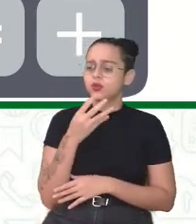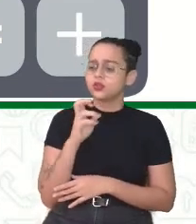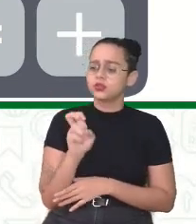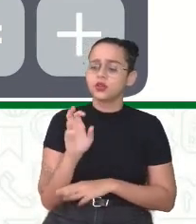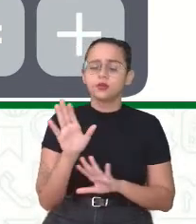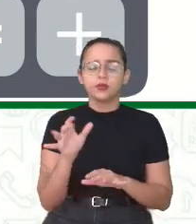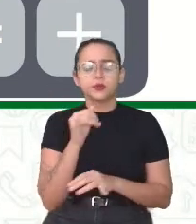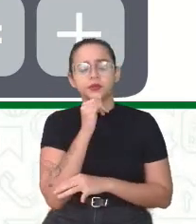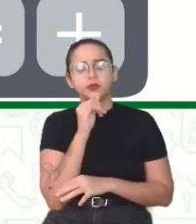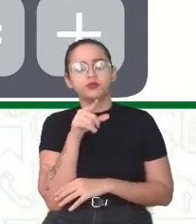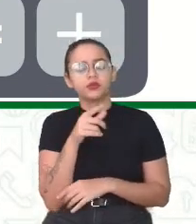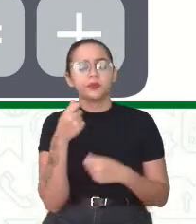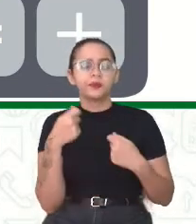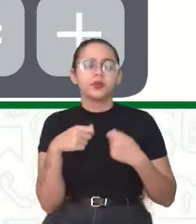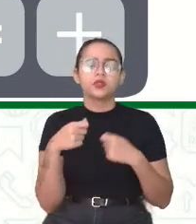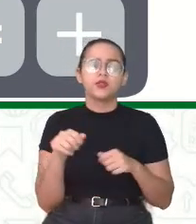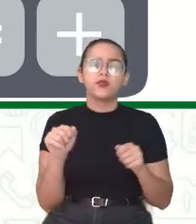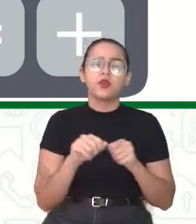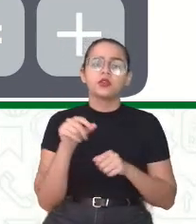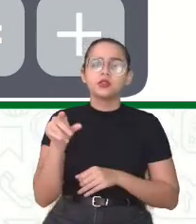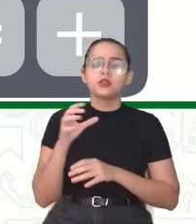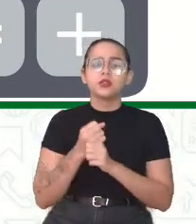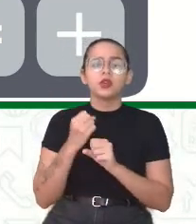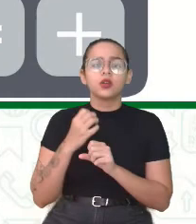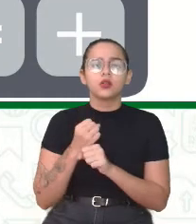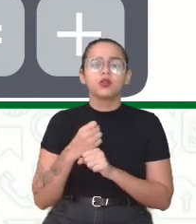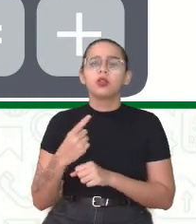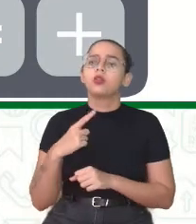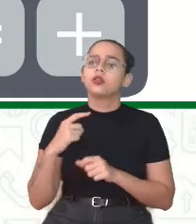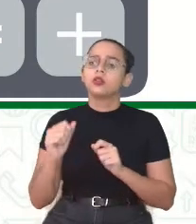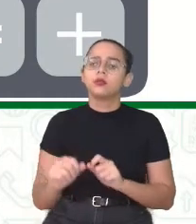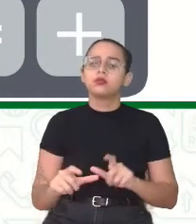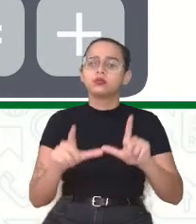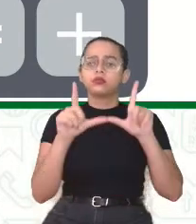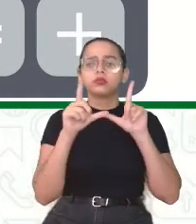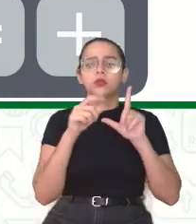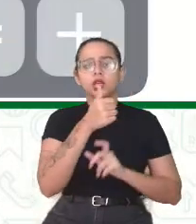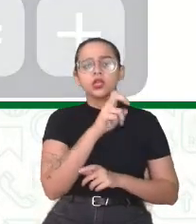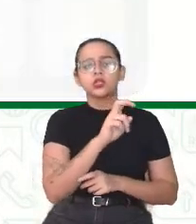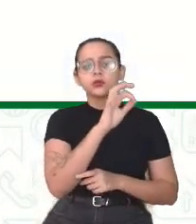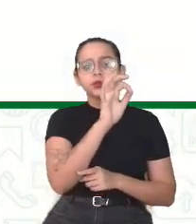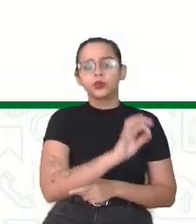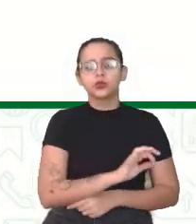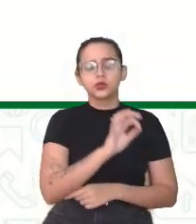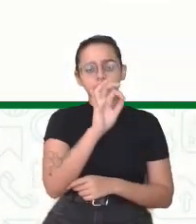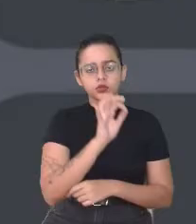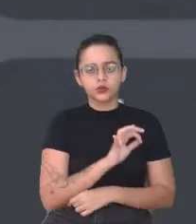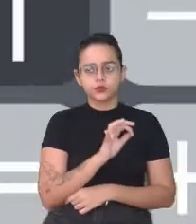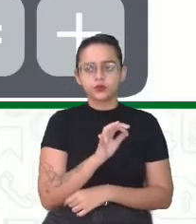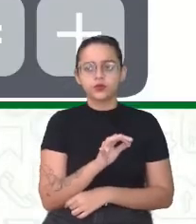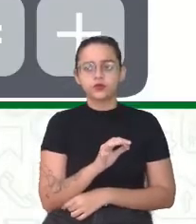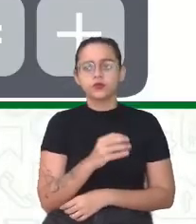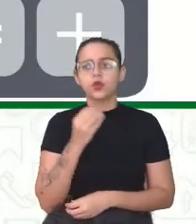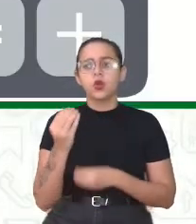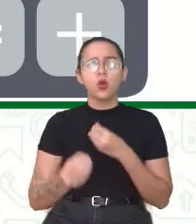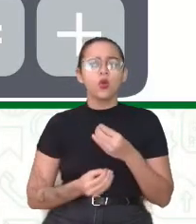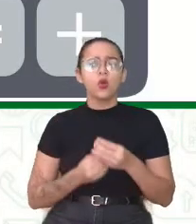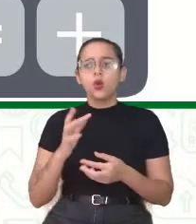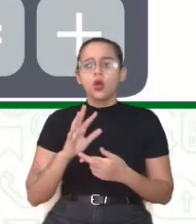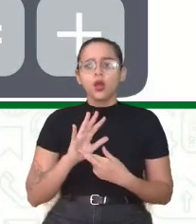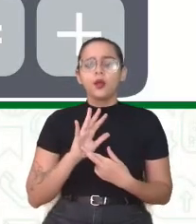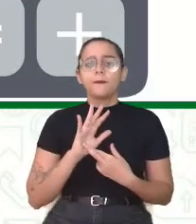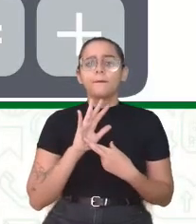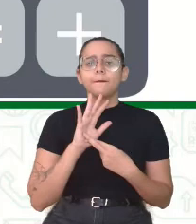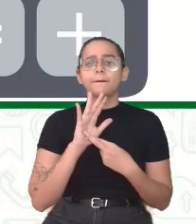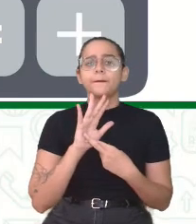supor que você precisasse fazer esse cálculo. Está ali em destaque os 15%, né? Como é que eu